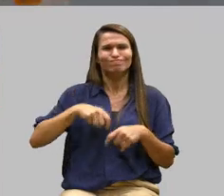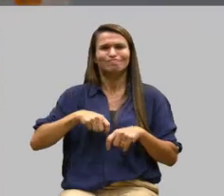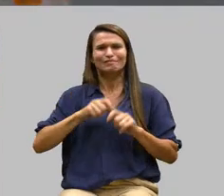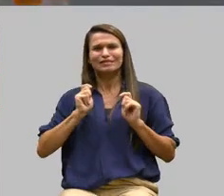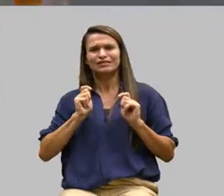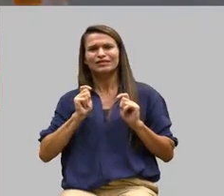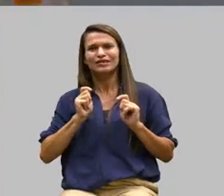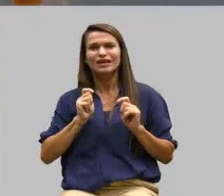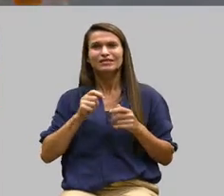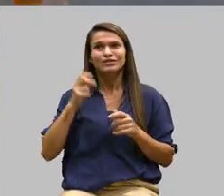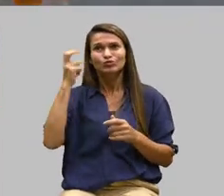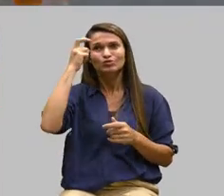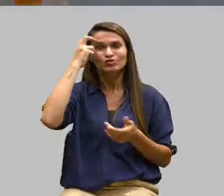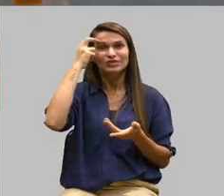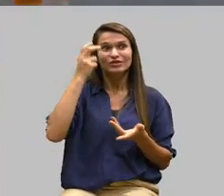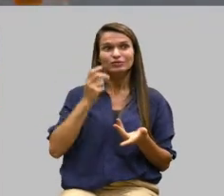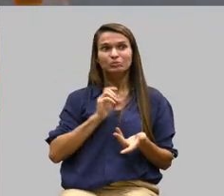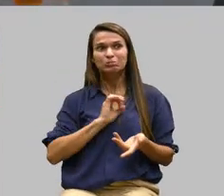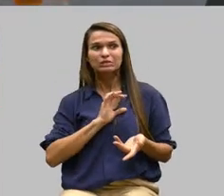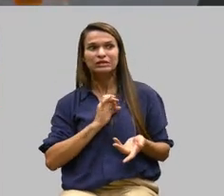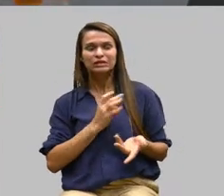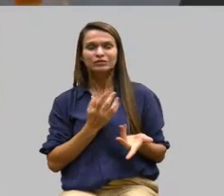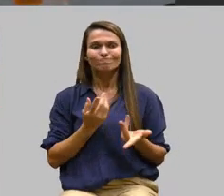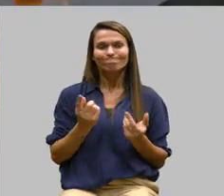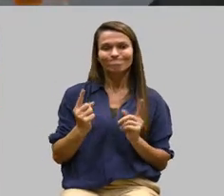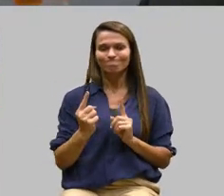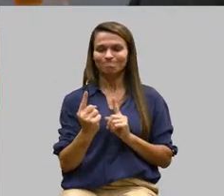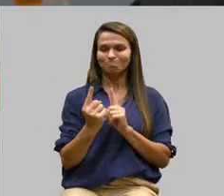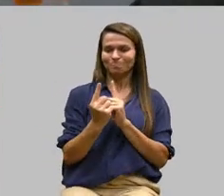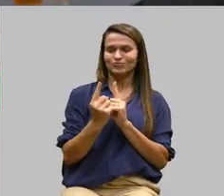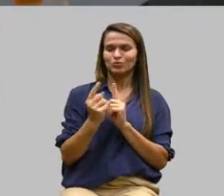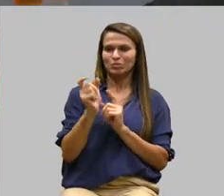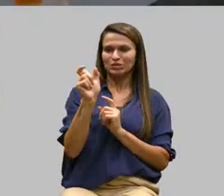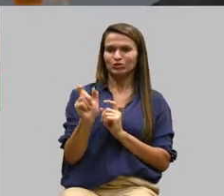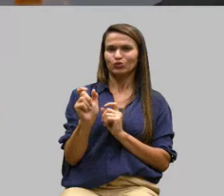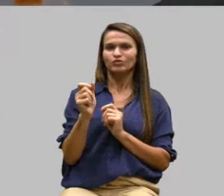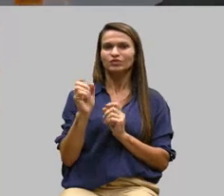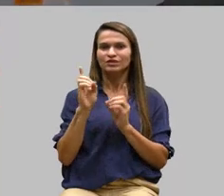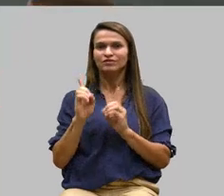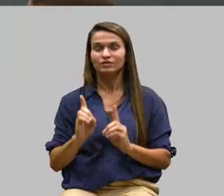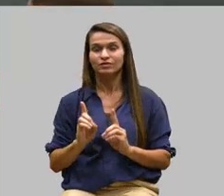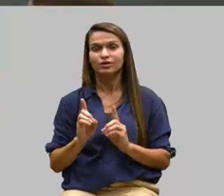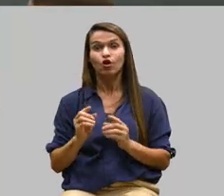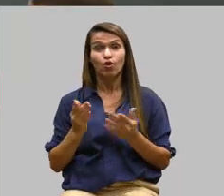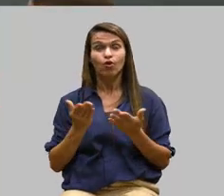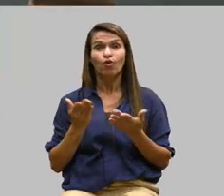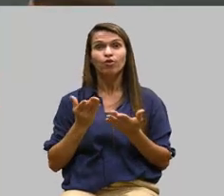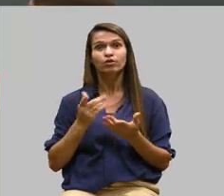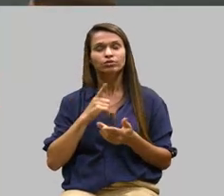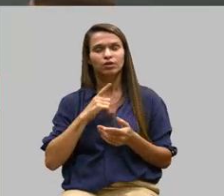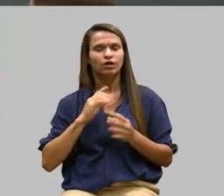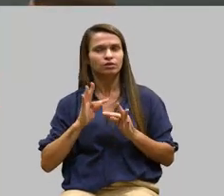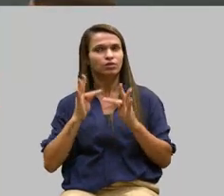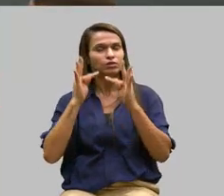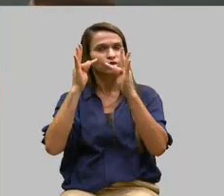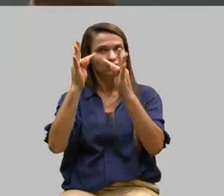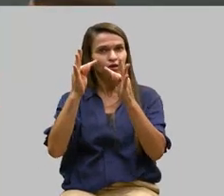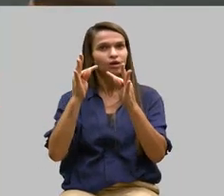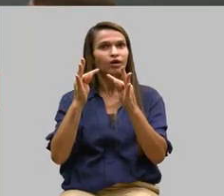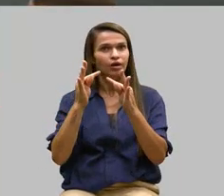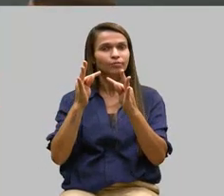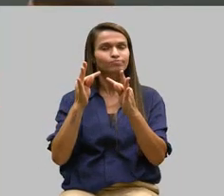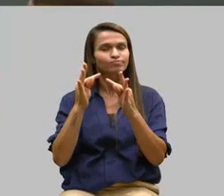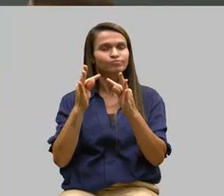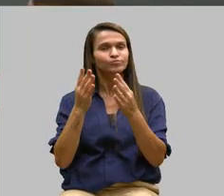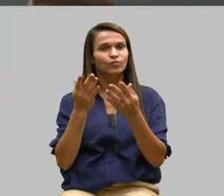gastar com a pessoa com deficiência do medo de lidar com a pessoa com deficiência Apesar que hoje que nós temos aí as tecnologias assistivas a nosso